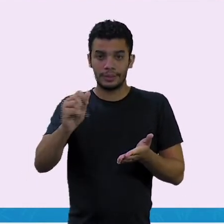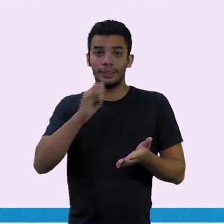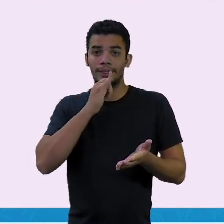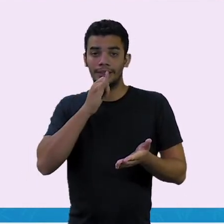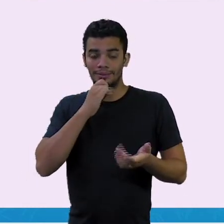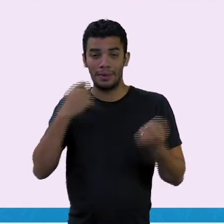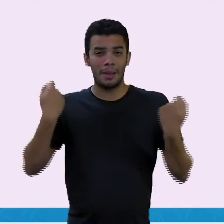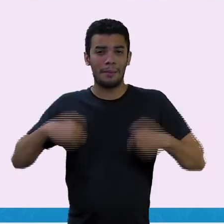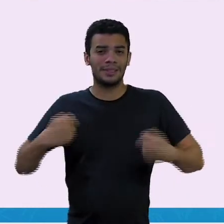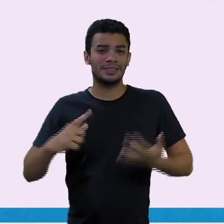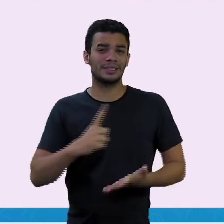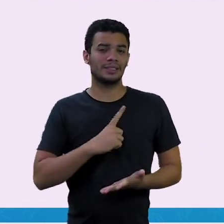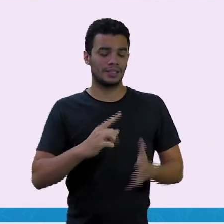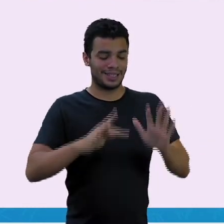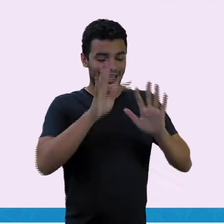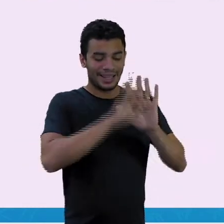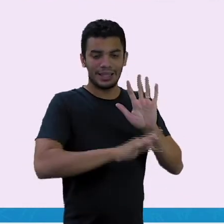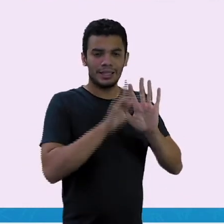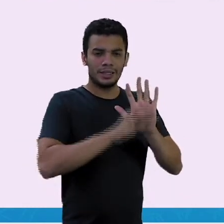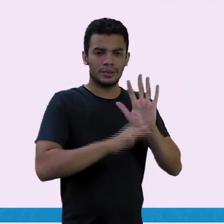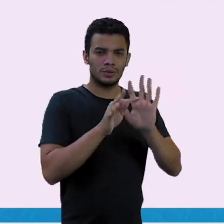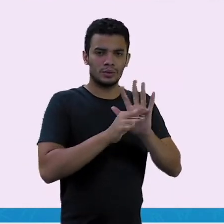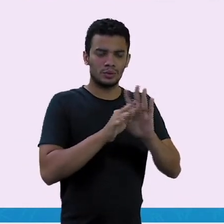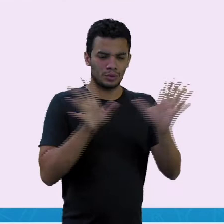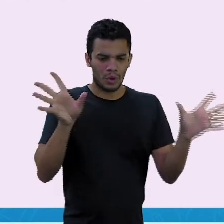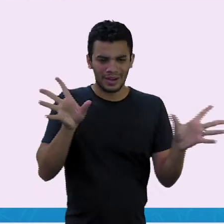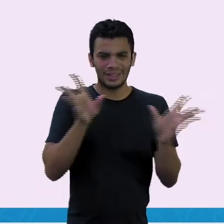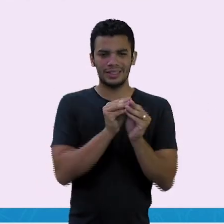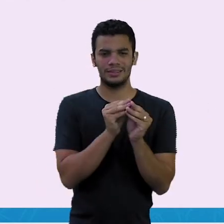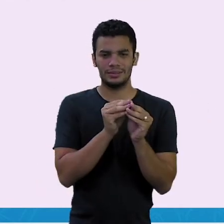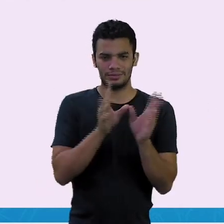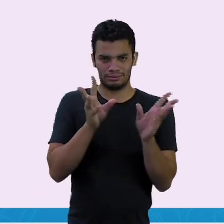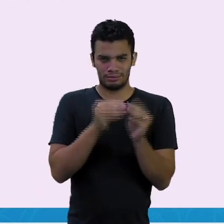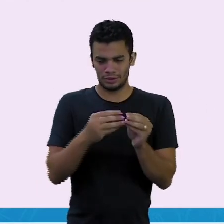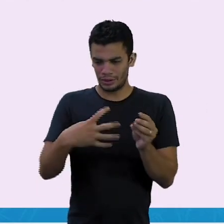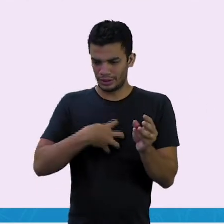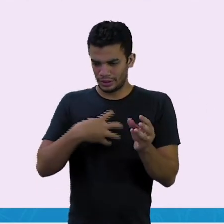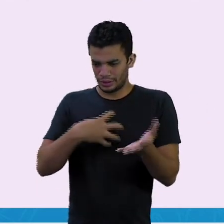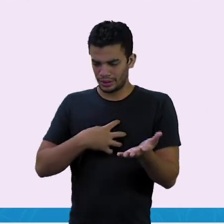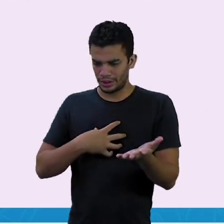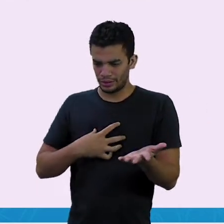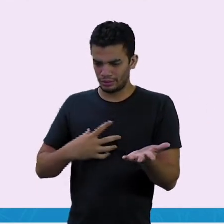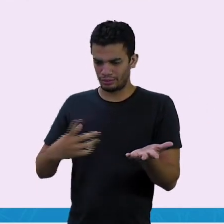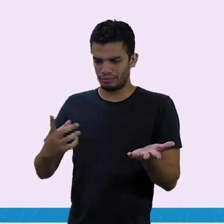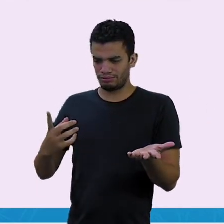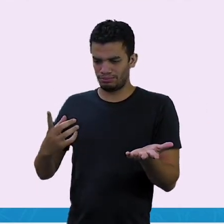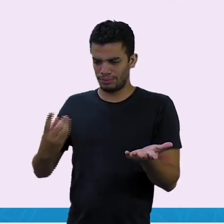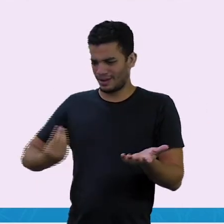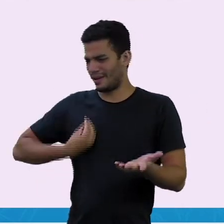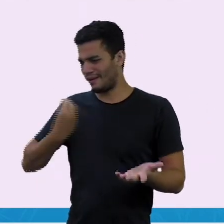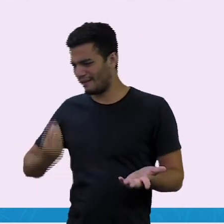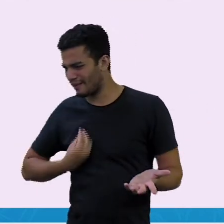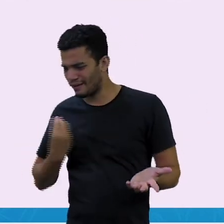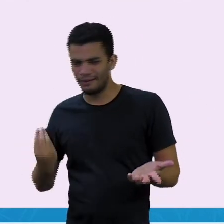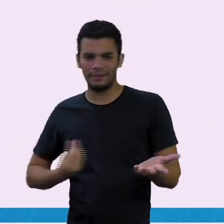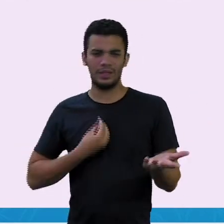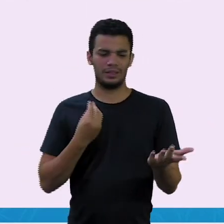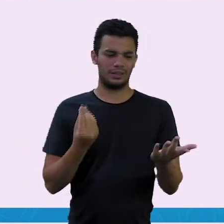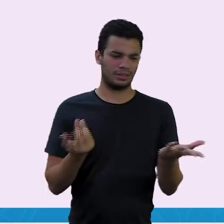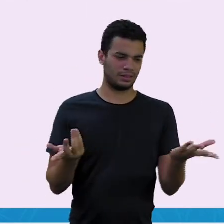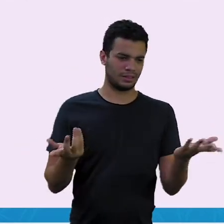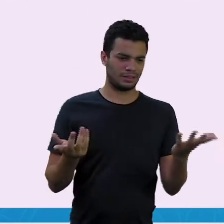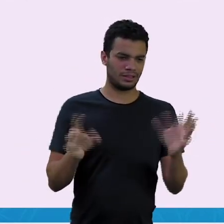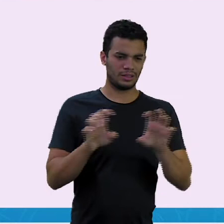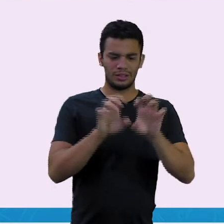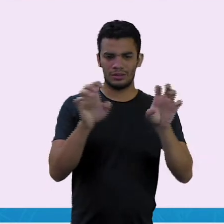do cotidiano, que nada mais é do que textos informais, né? Sem grande estrutura, sem começo, meio e